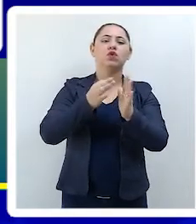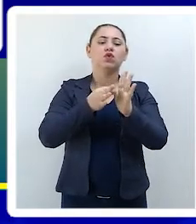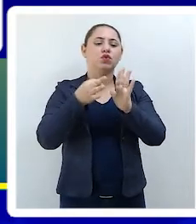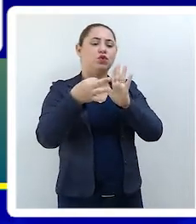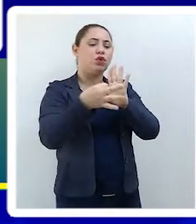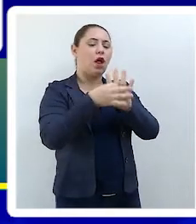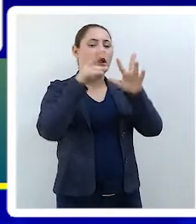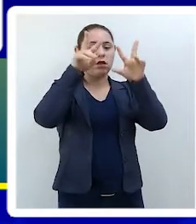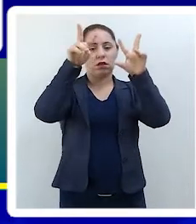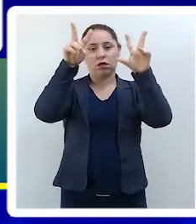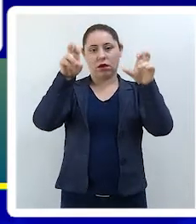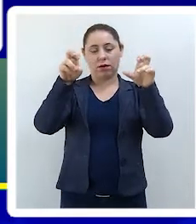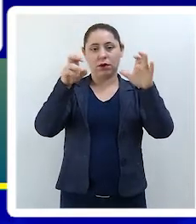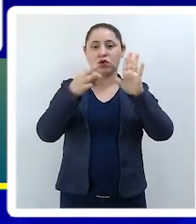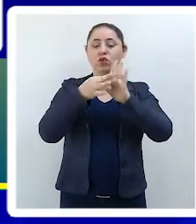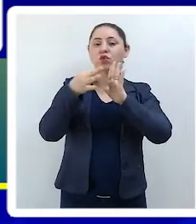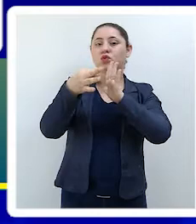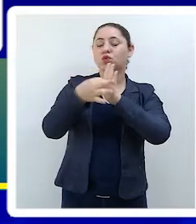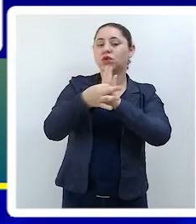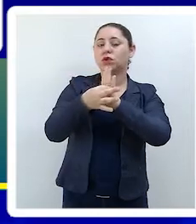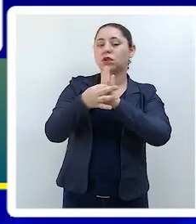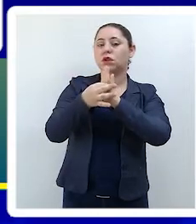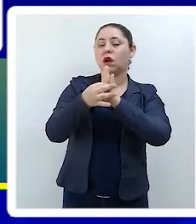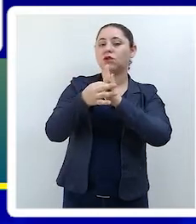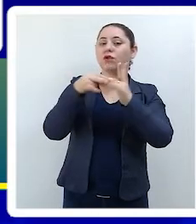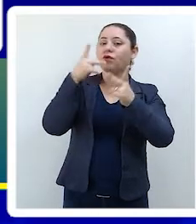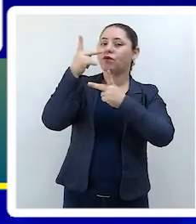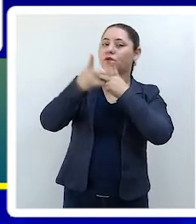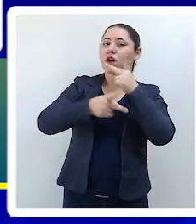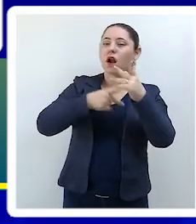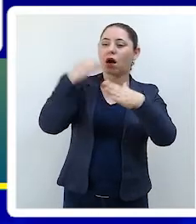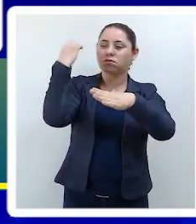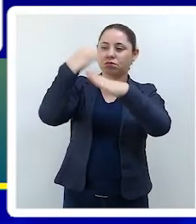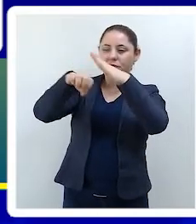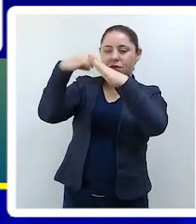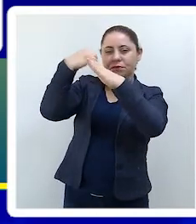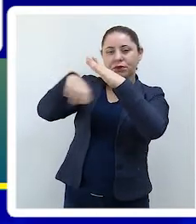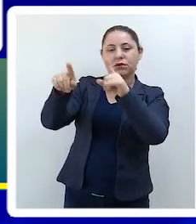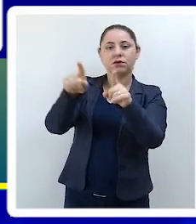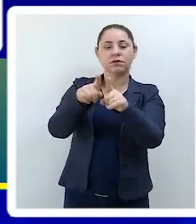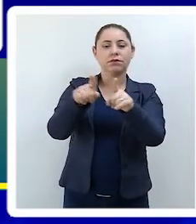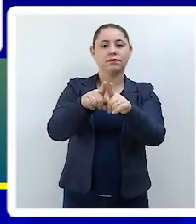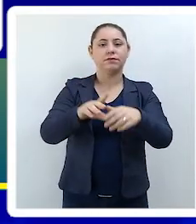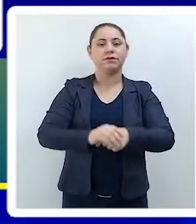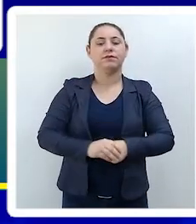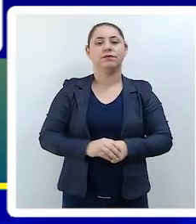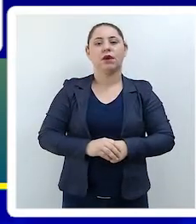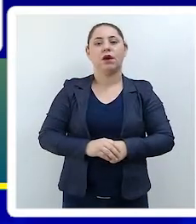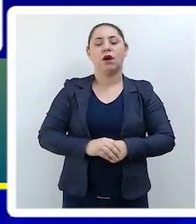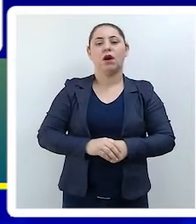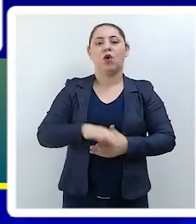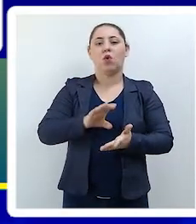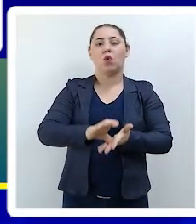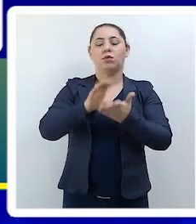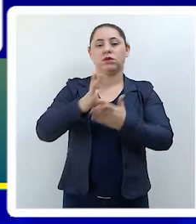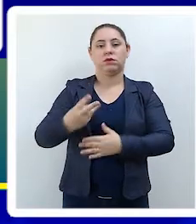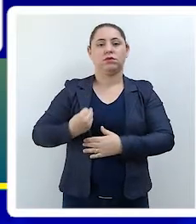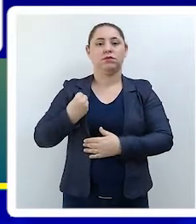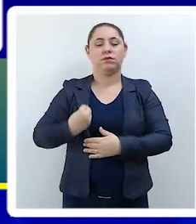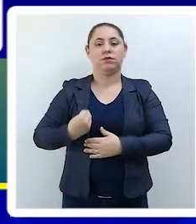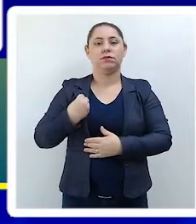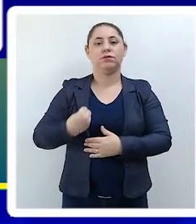sugestão de temas, de sugestão de assuntos, podem enviar essas sugestões, né, para a Comissão de